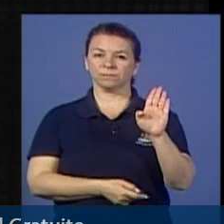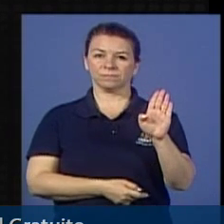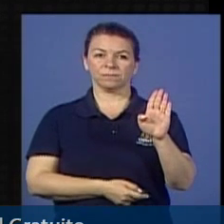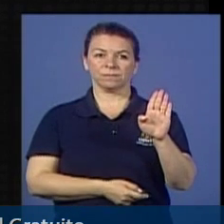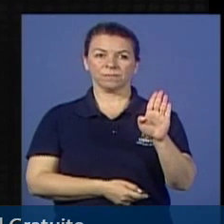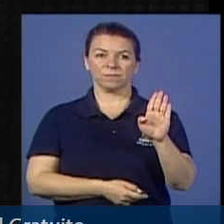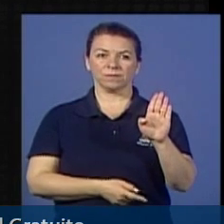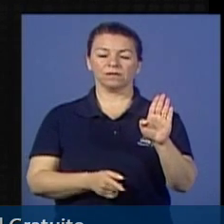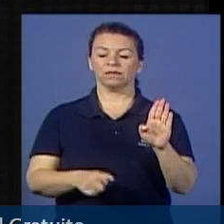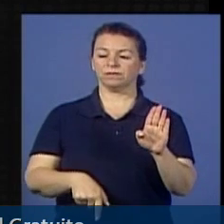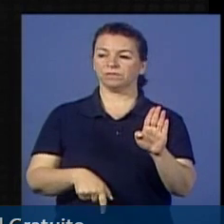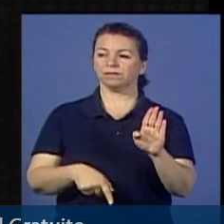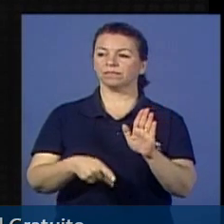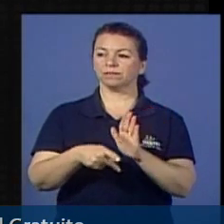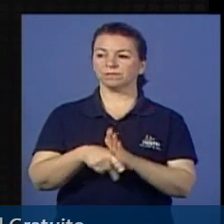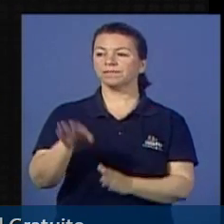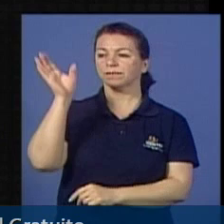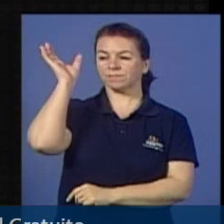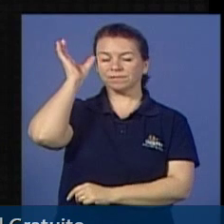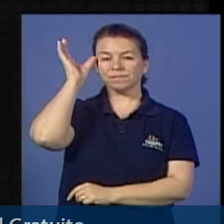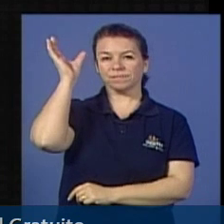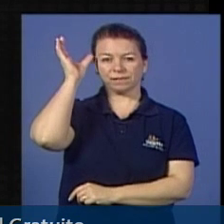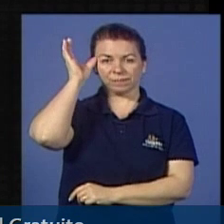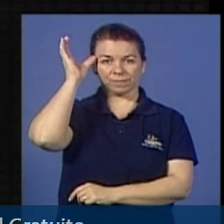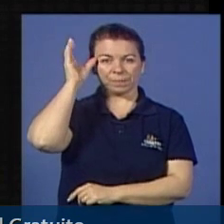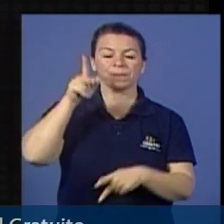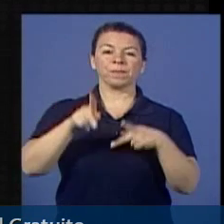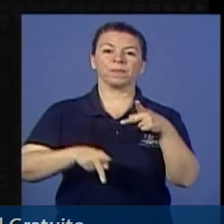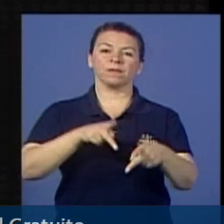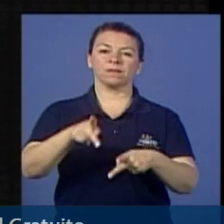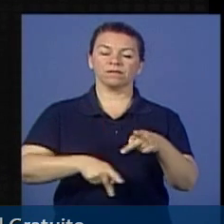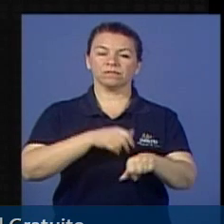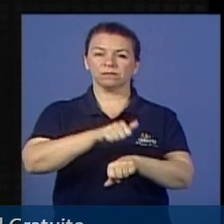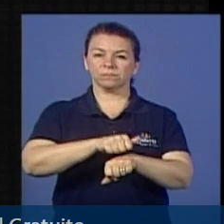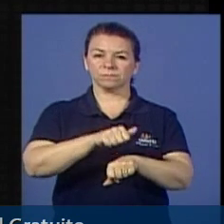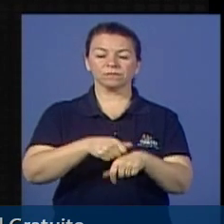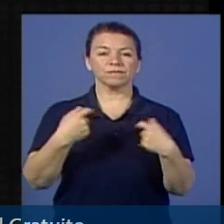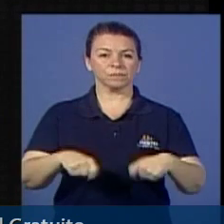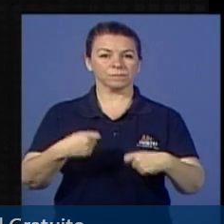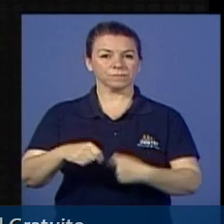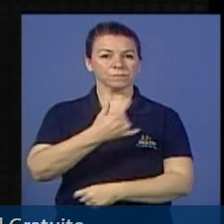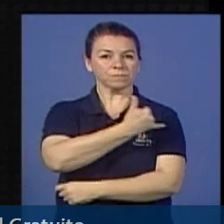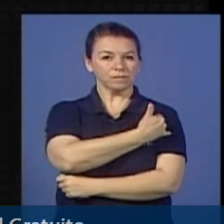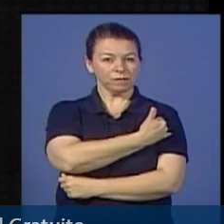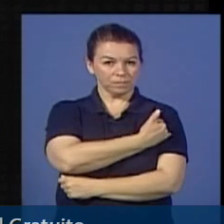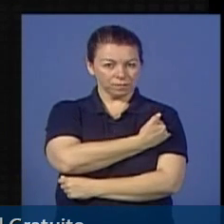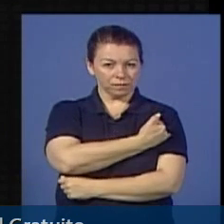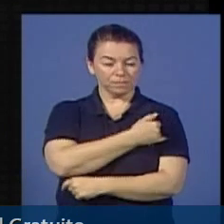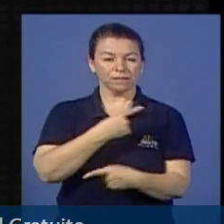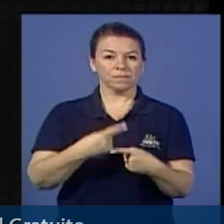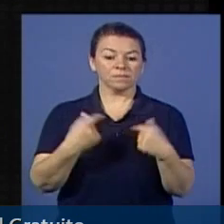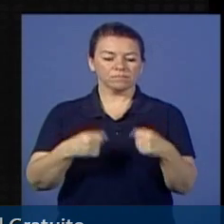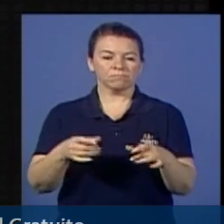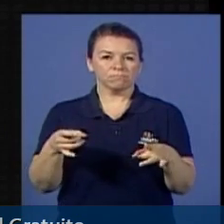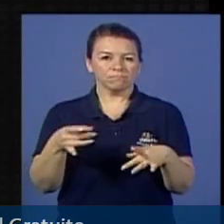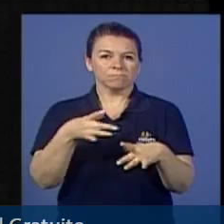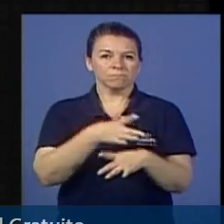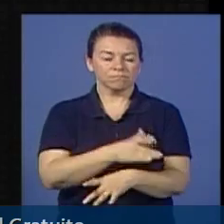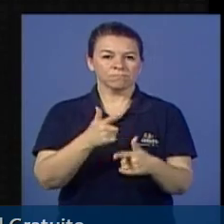consciência da população sobre pobres, sobre a necessidade de vacinação para a erradicação das